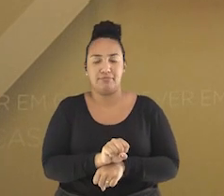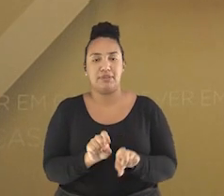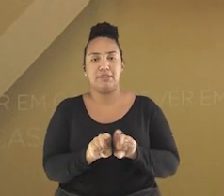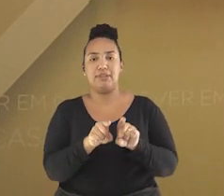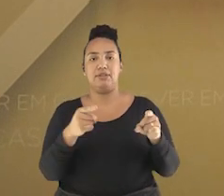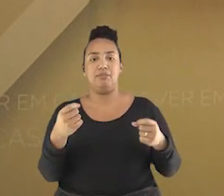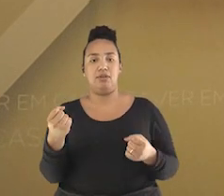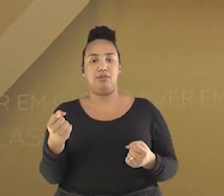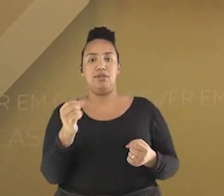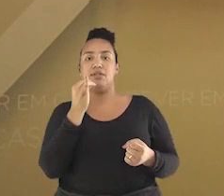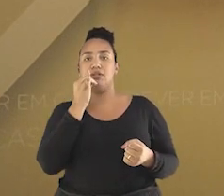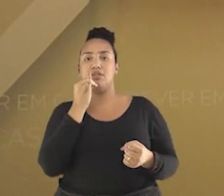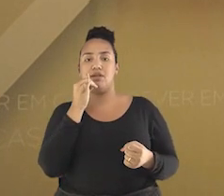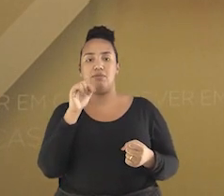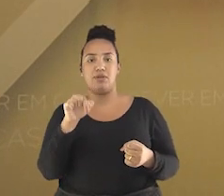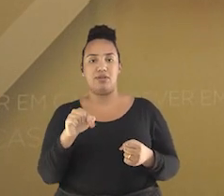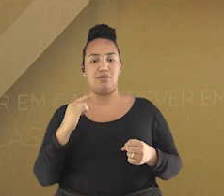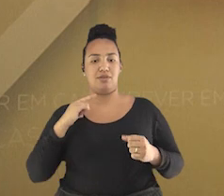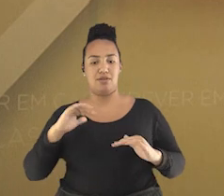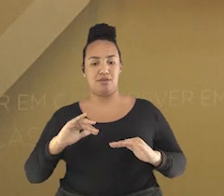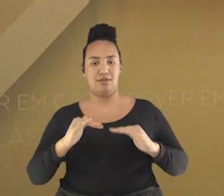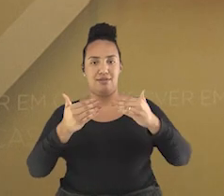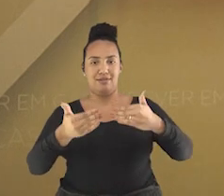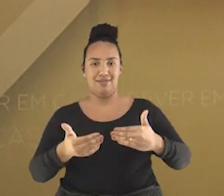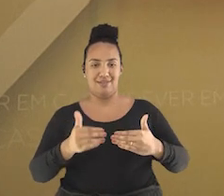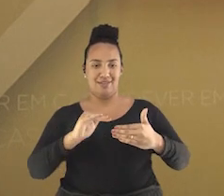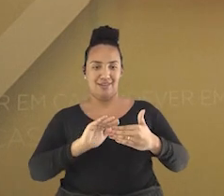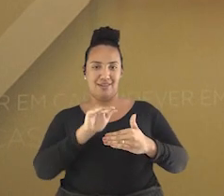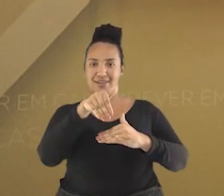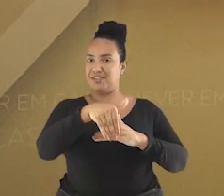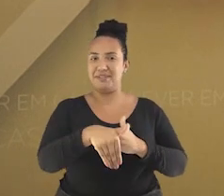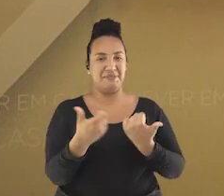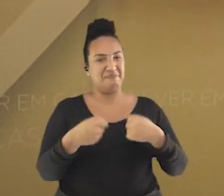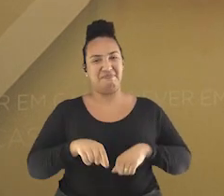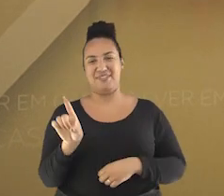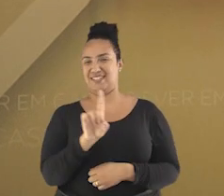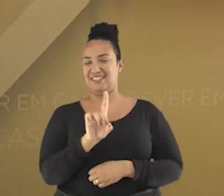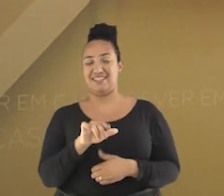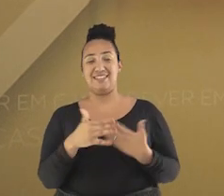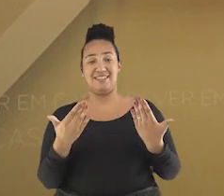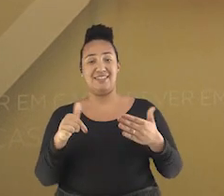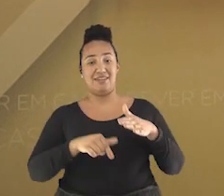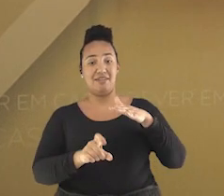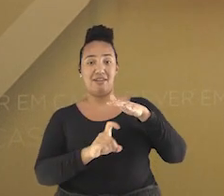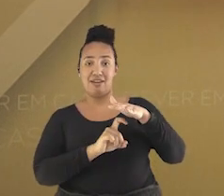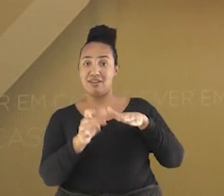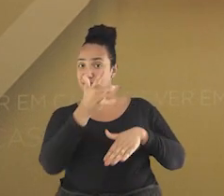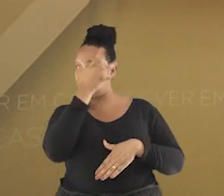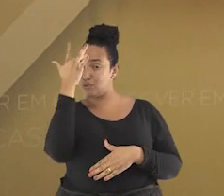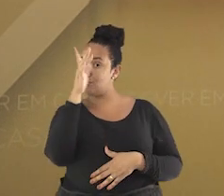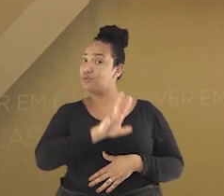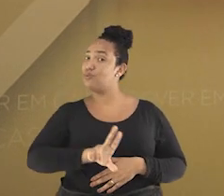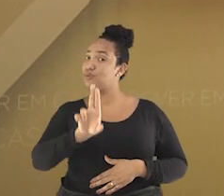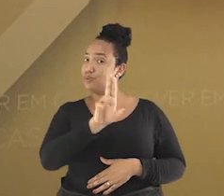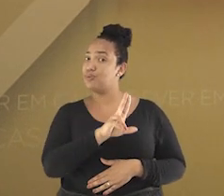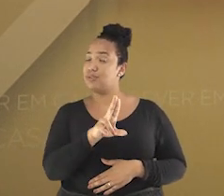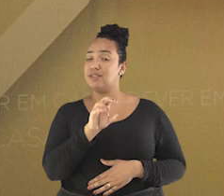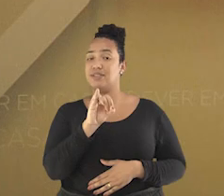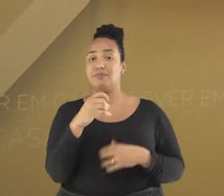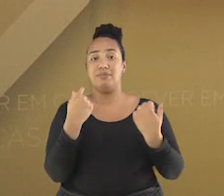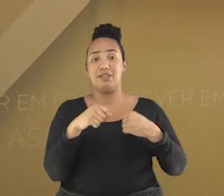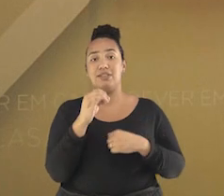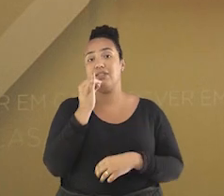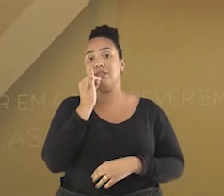nem precisa reduzir para passar nos quebra-molas. Devido a isso, ele é um transporte muito usado pelas pessoas